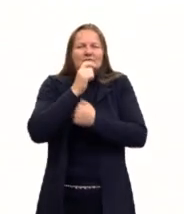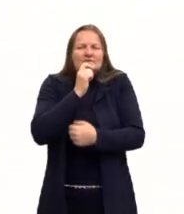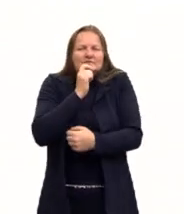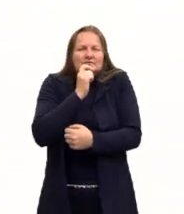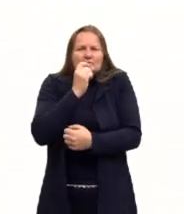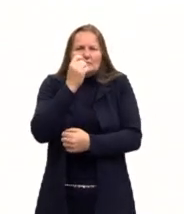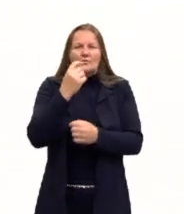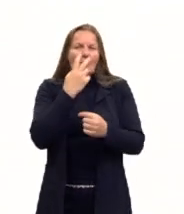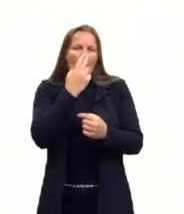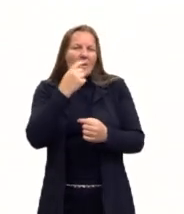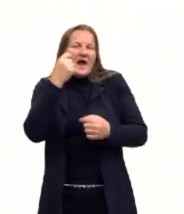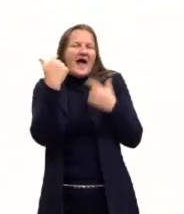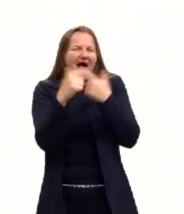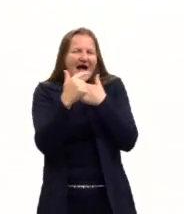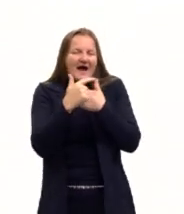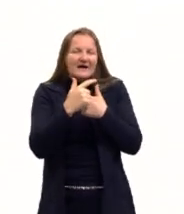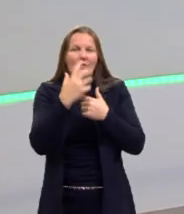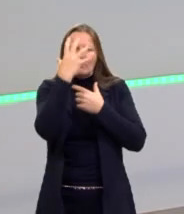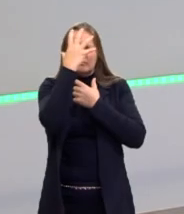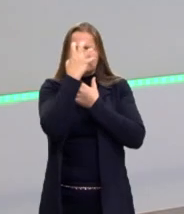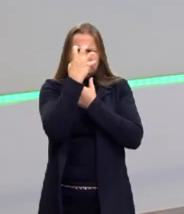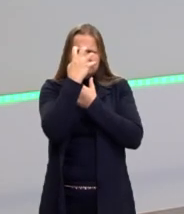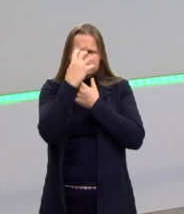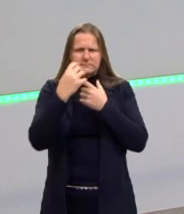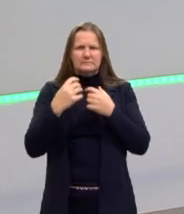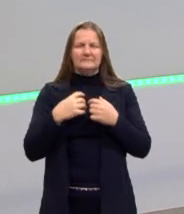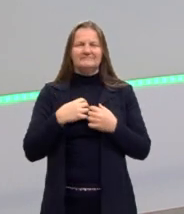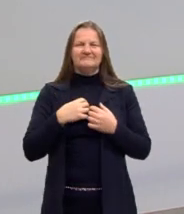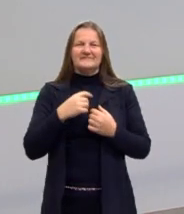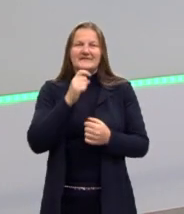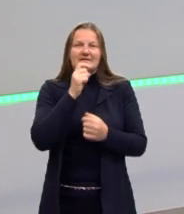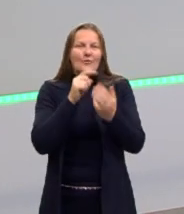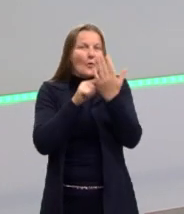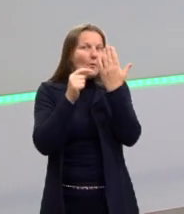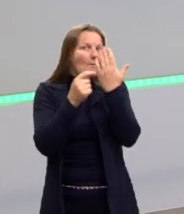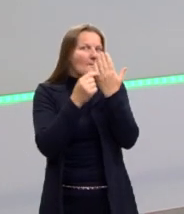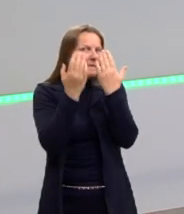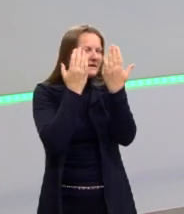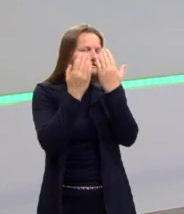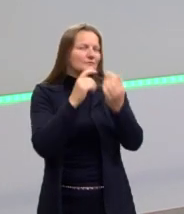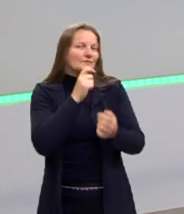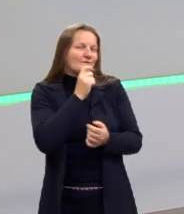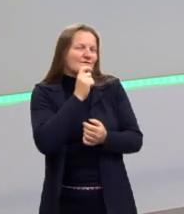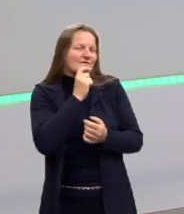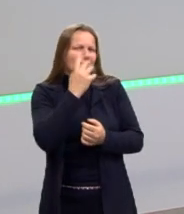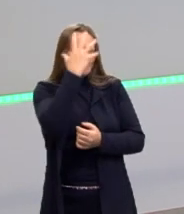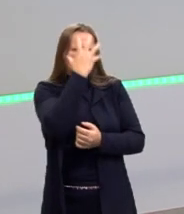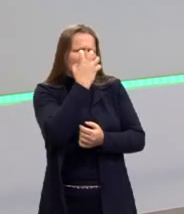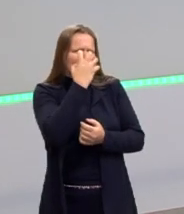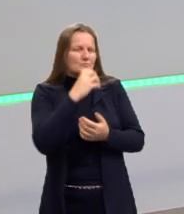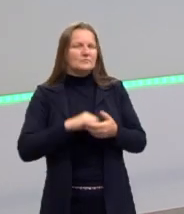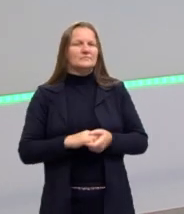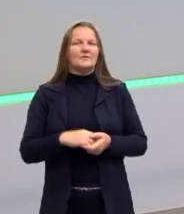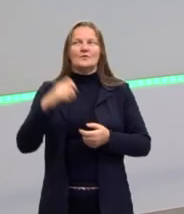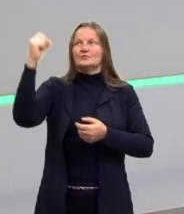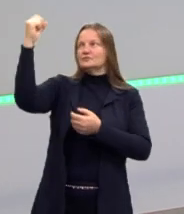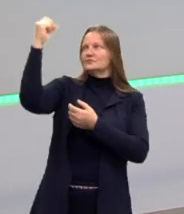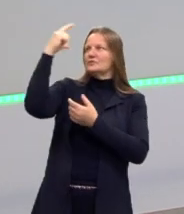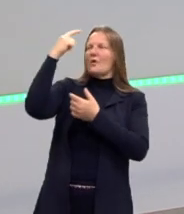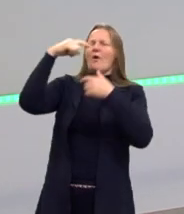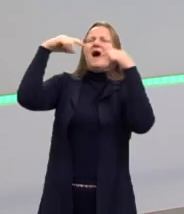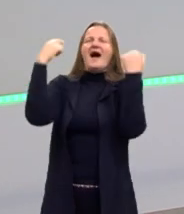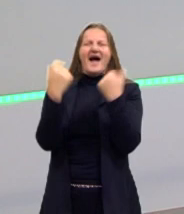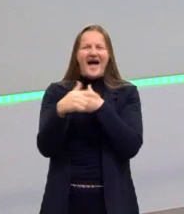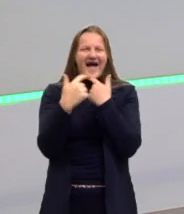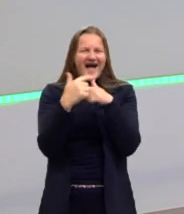e eu achei que essa frase aqui ela combina muito nessa situação aqui de Victor Hugo combina muito com aquilo que a gente vai ver hoje